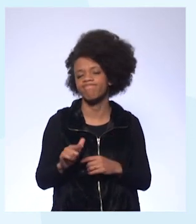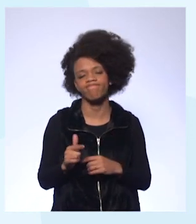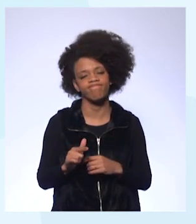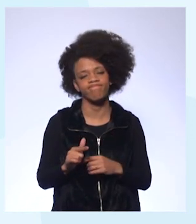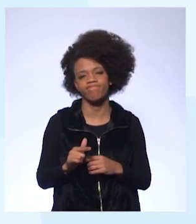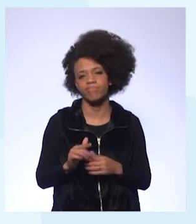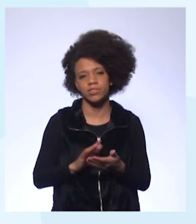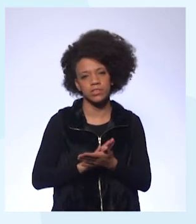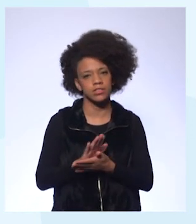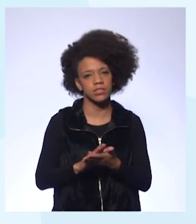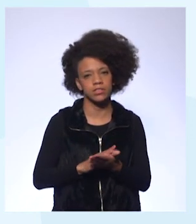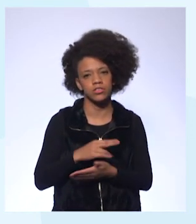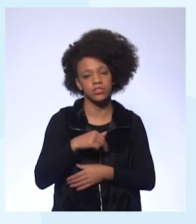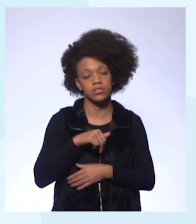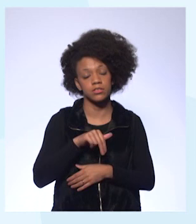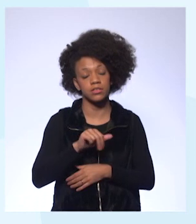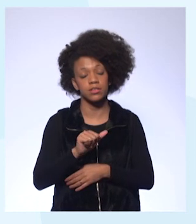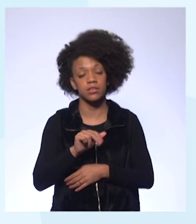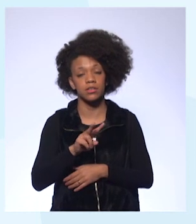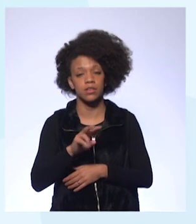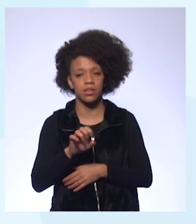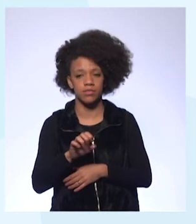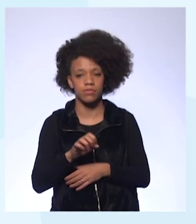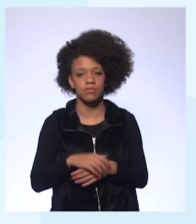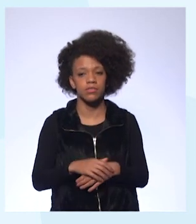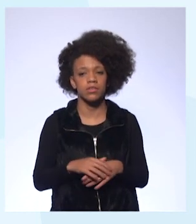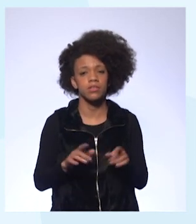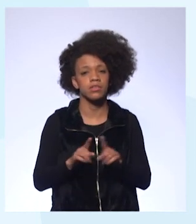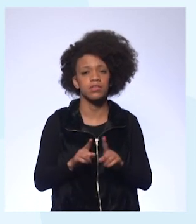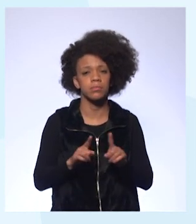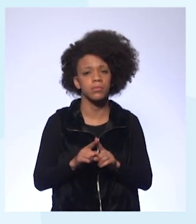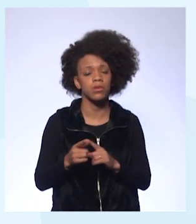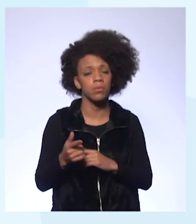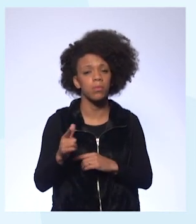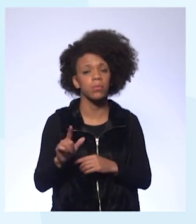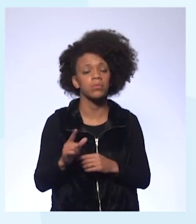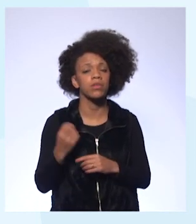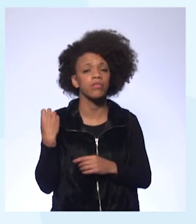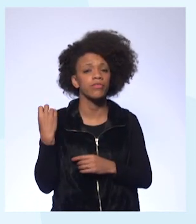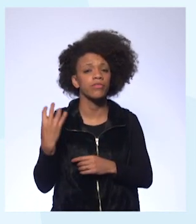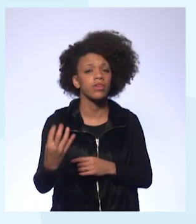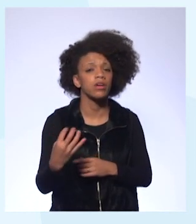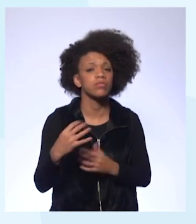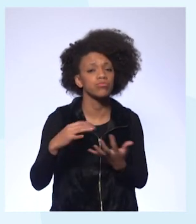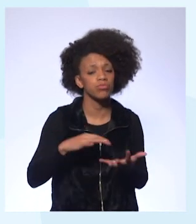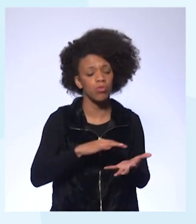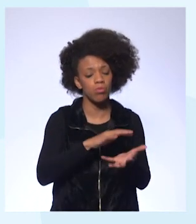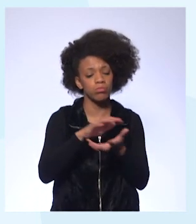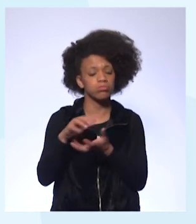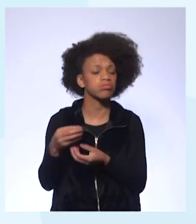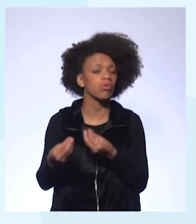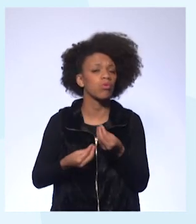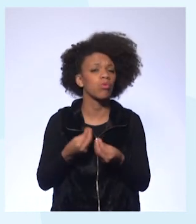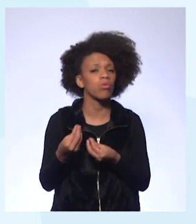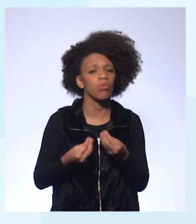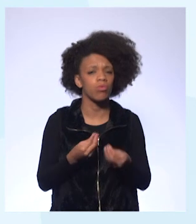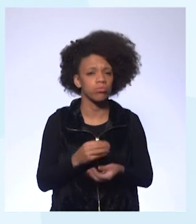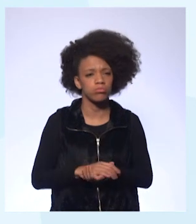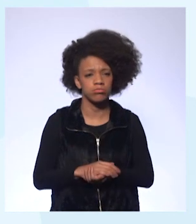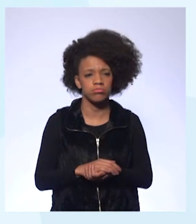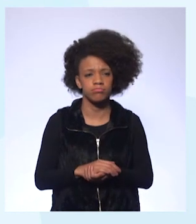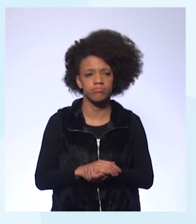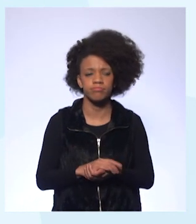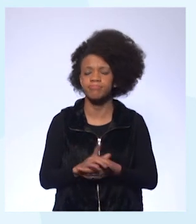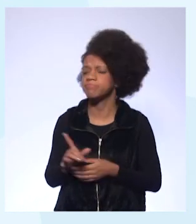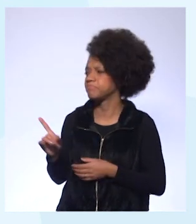naves espaciais pessoais aí tem lá Will Make spaceship nós vamos fazer viagem no espaço como é que fica esse negativo um pegar o próximo slide